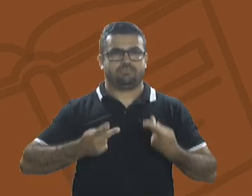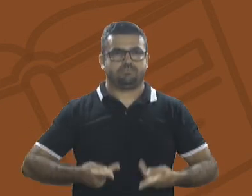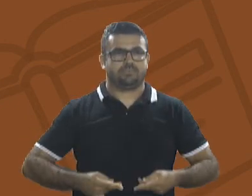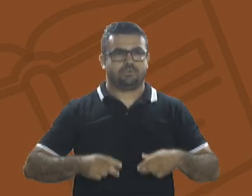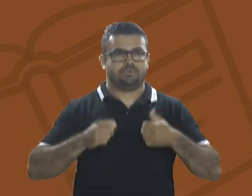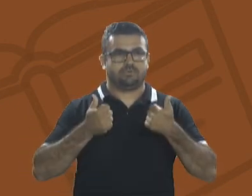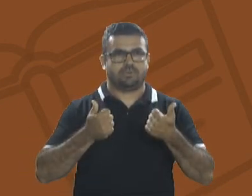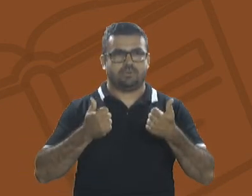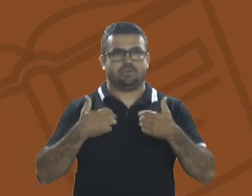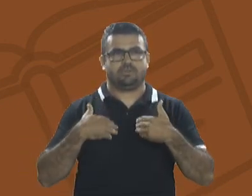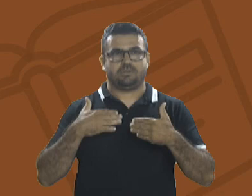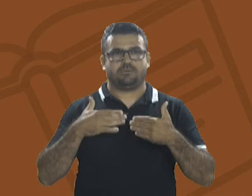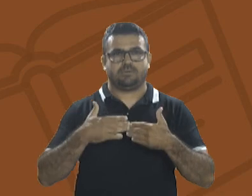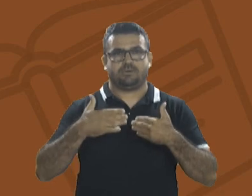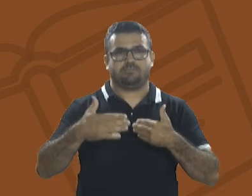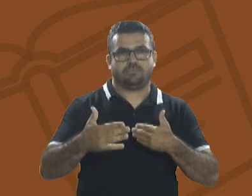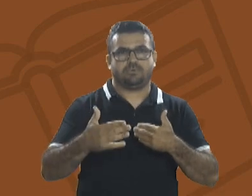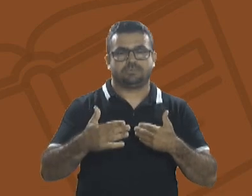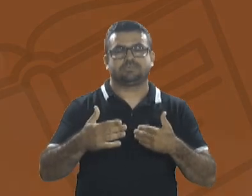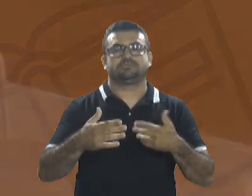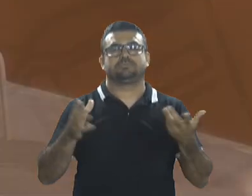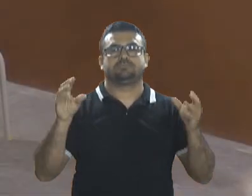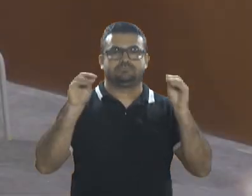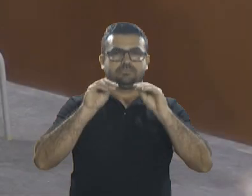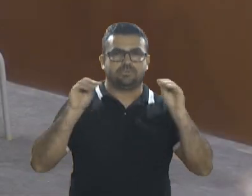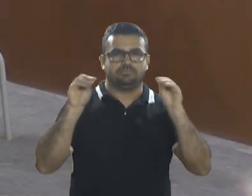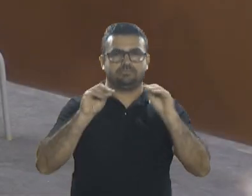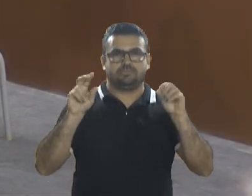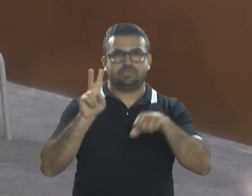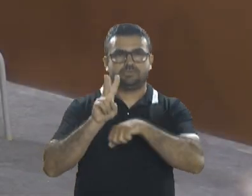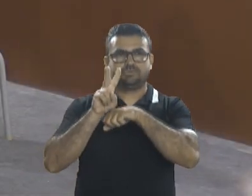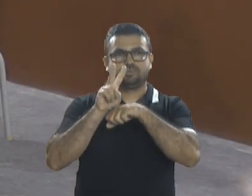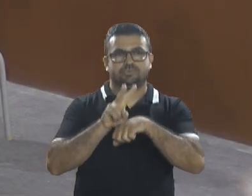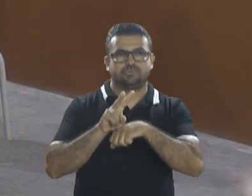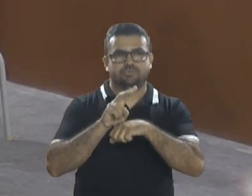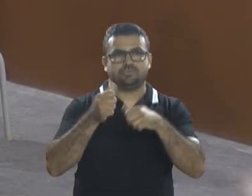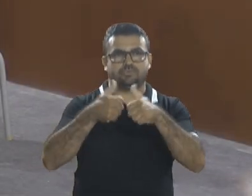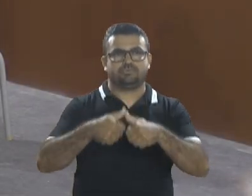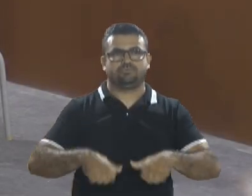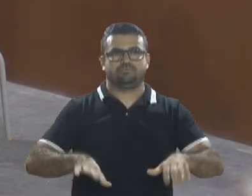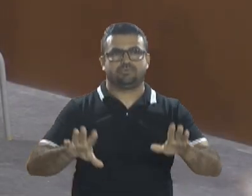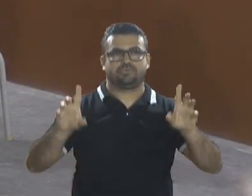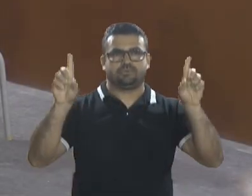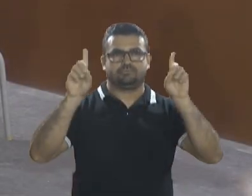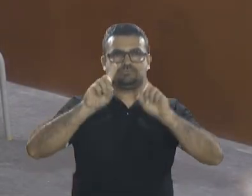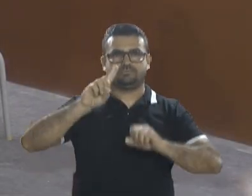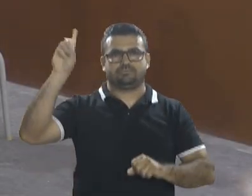até a próxima. Beijão, se cuidem e fiquem com Deus. Tchau, tchau.